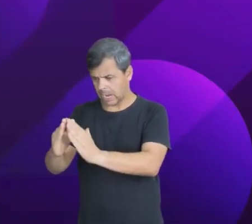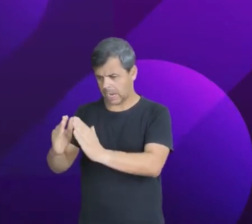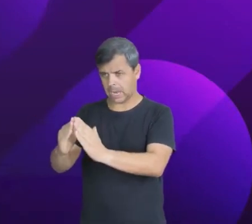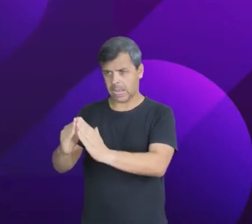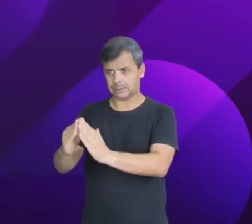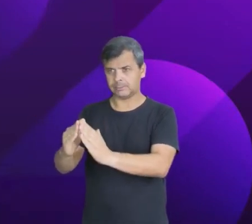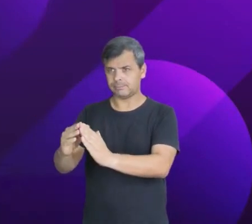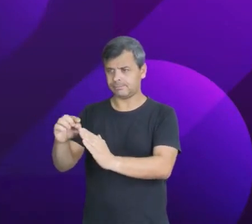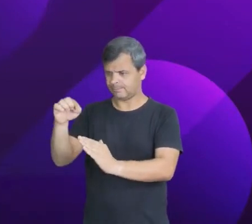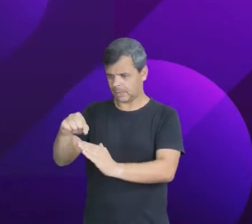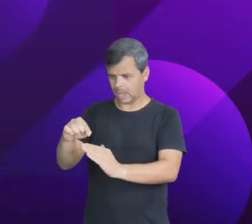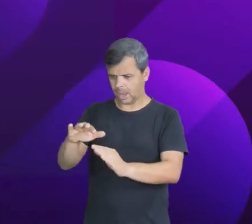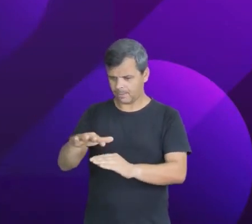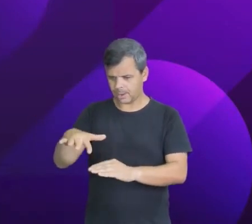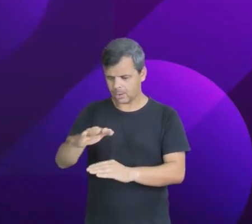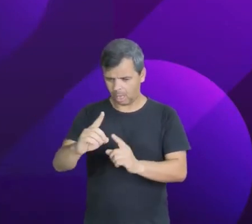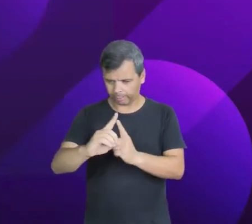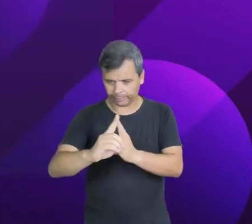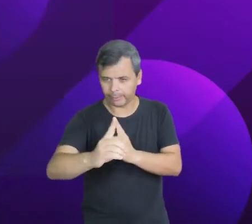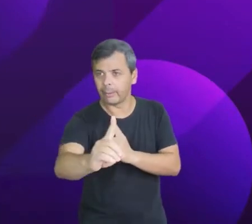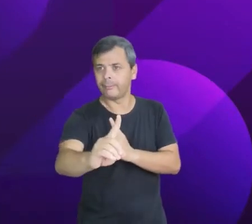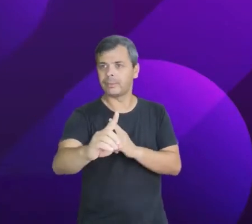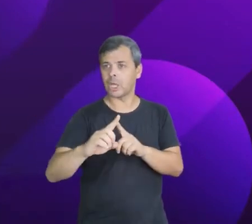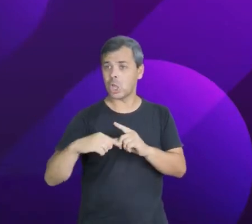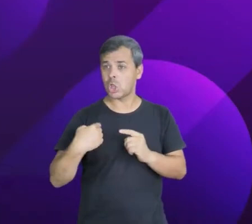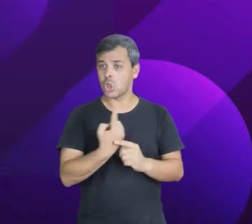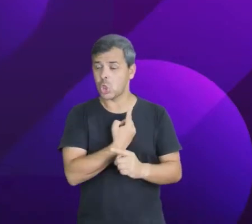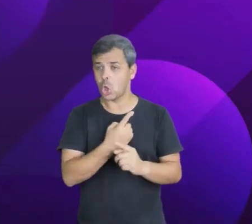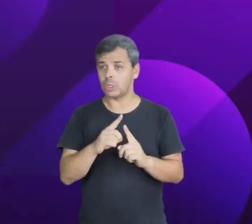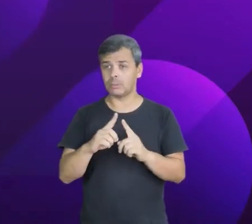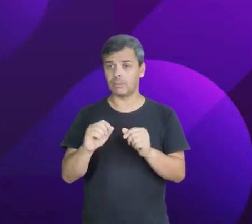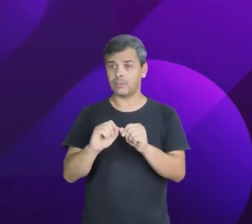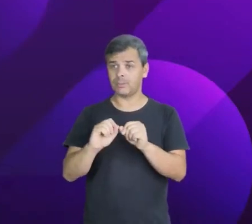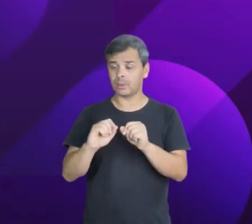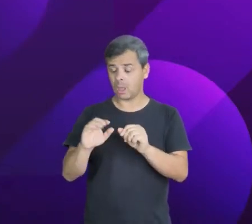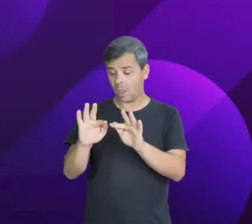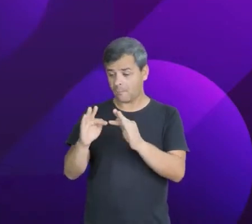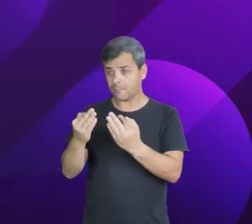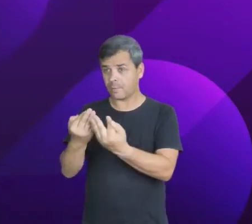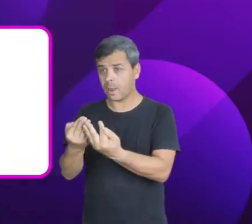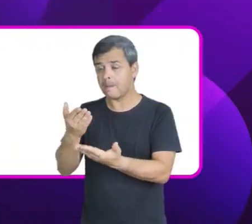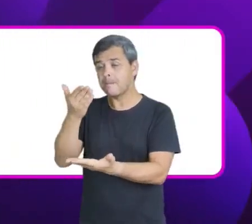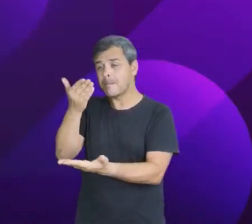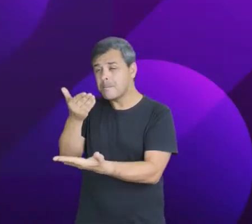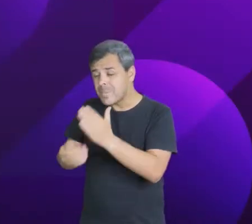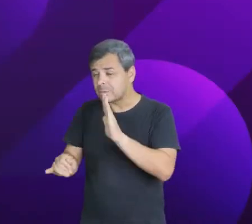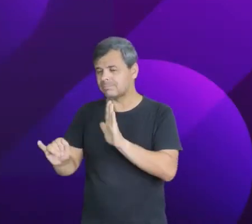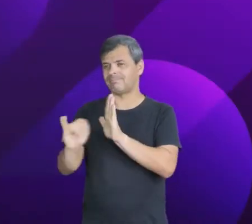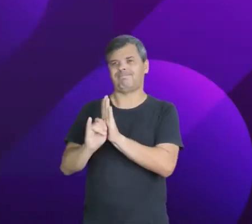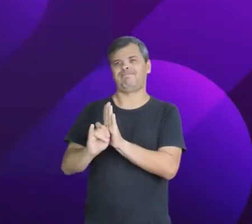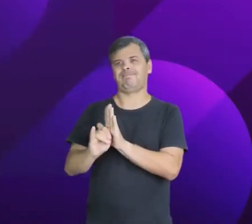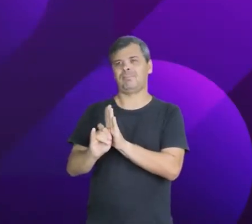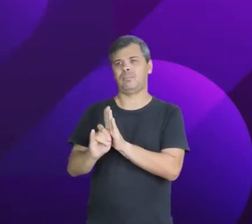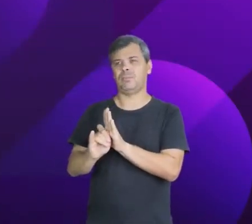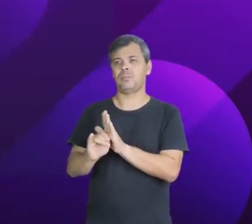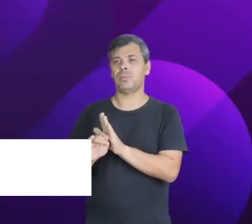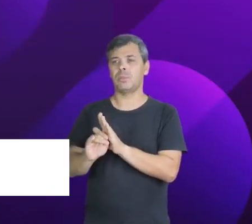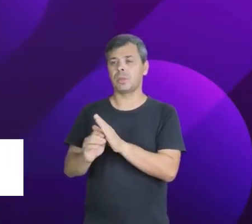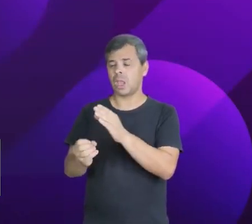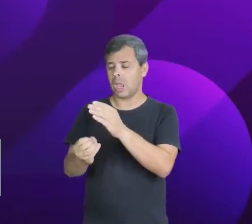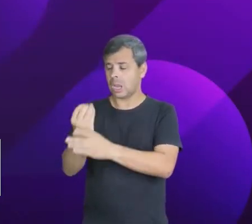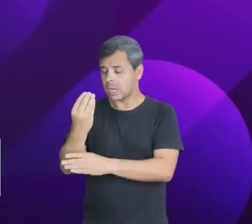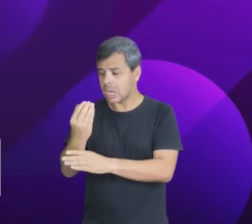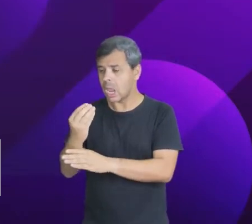para uma região distante, a gente faz com que aquela família perca também a sua identidade. Aí ela cria laços